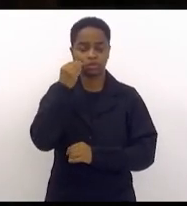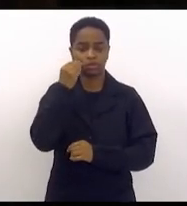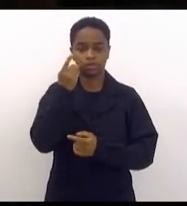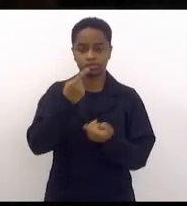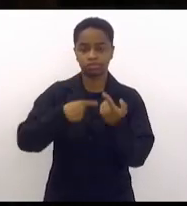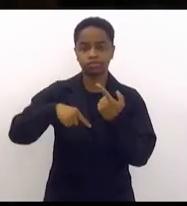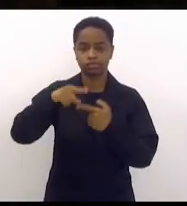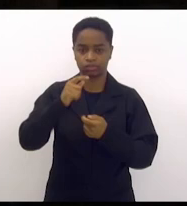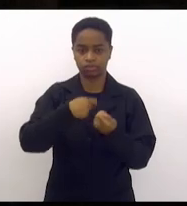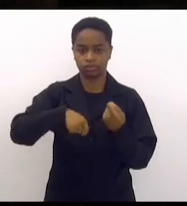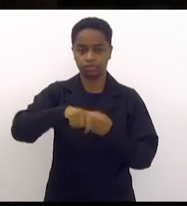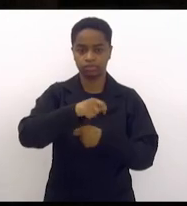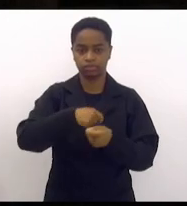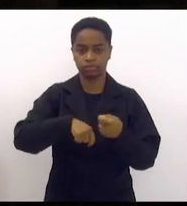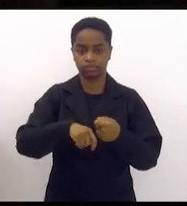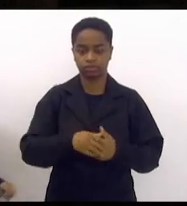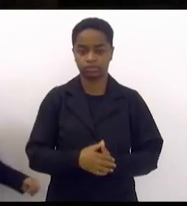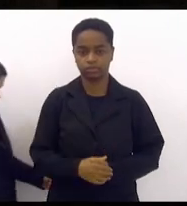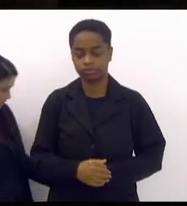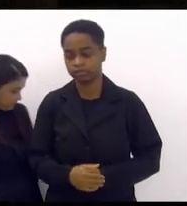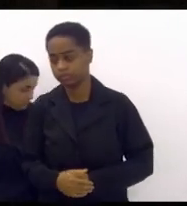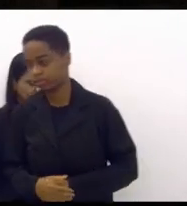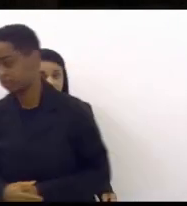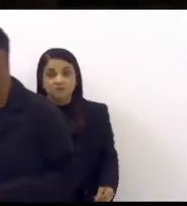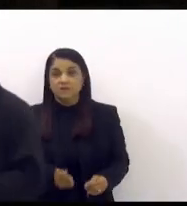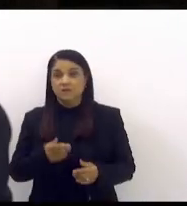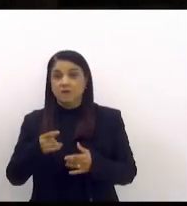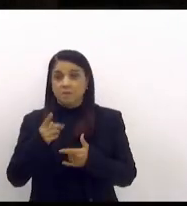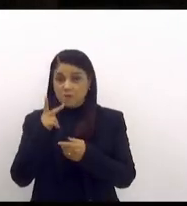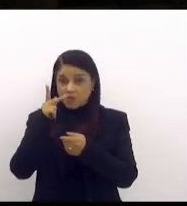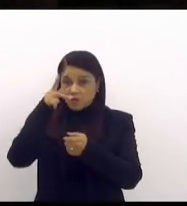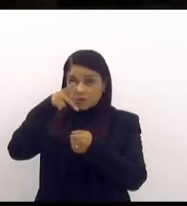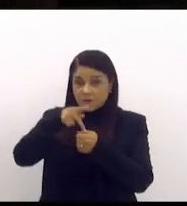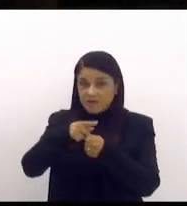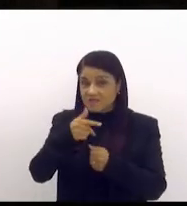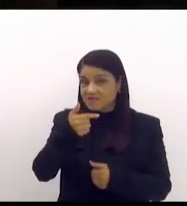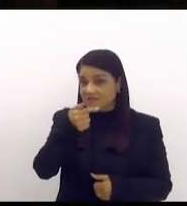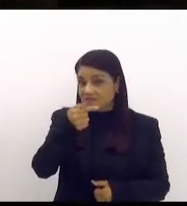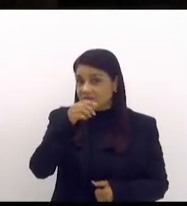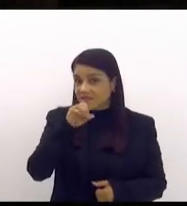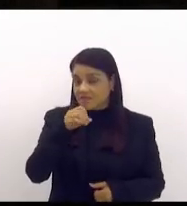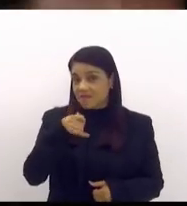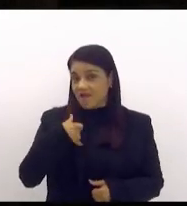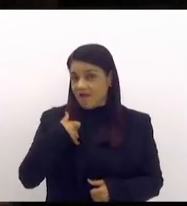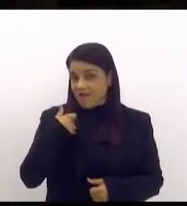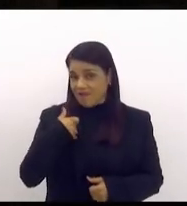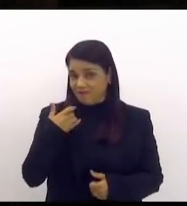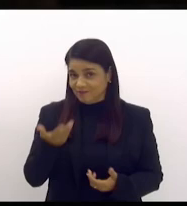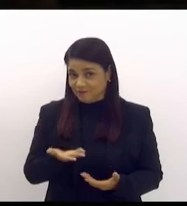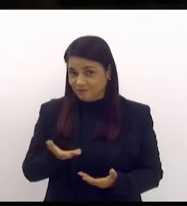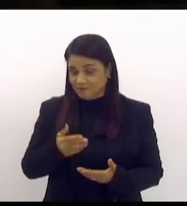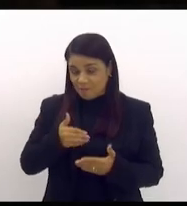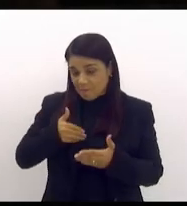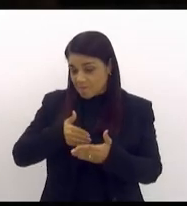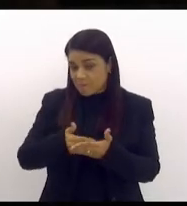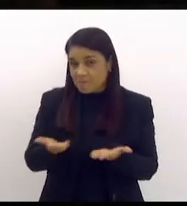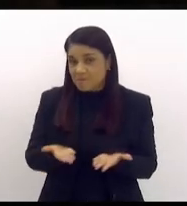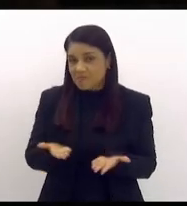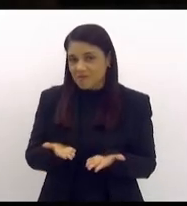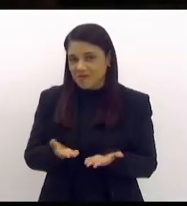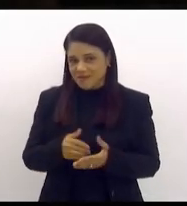a economia do nosso país a Petrobras esse ano fez 70 anos agora recentemente 70